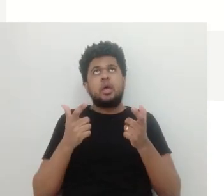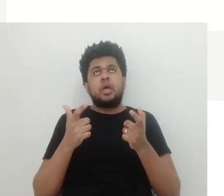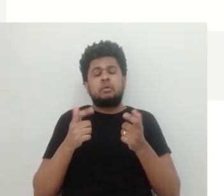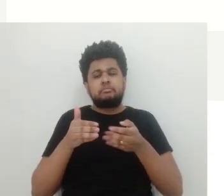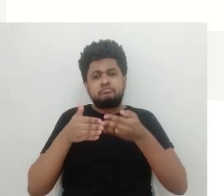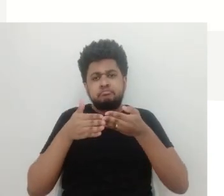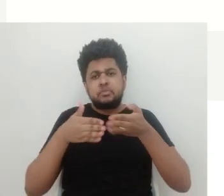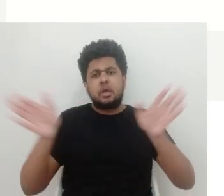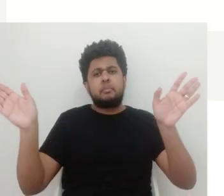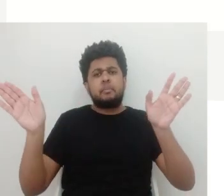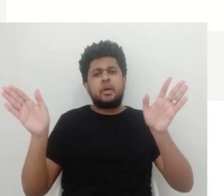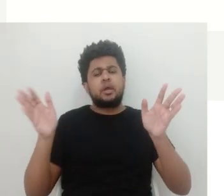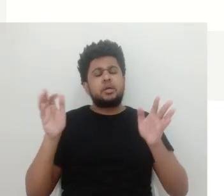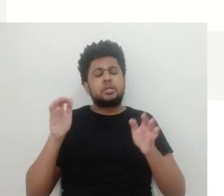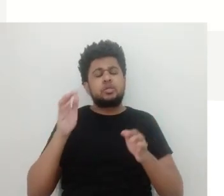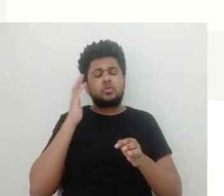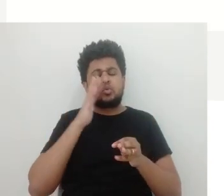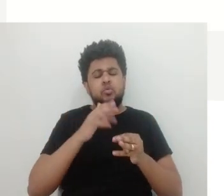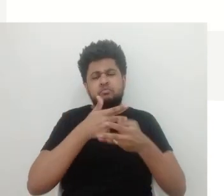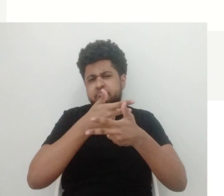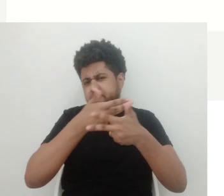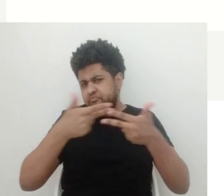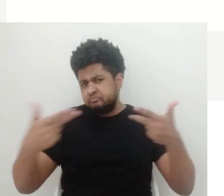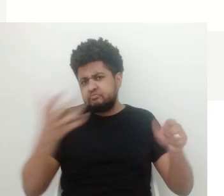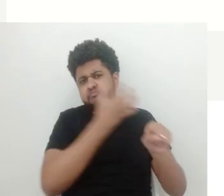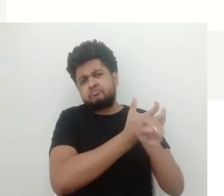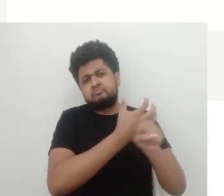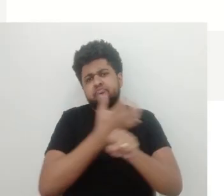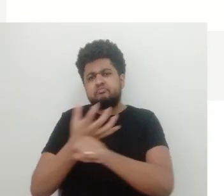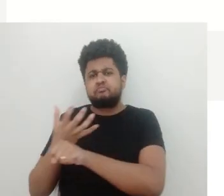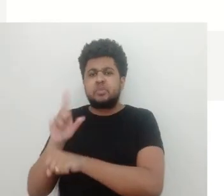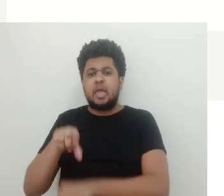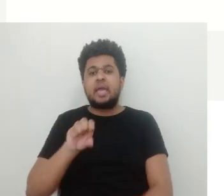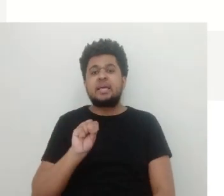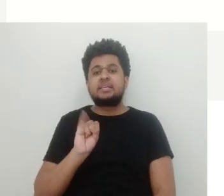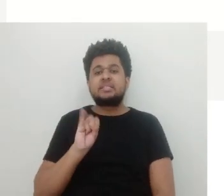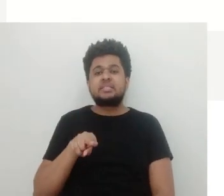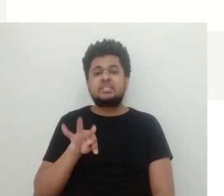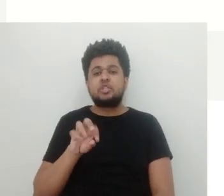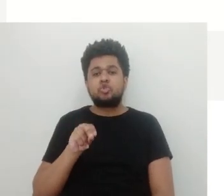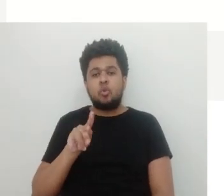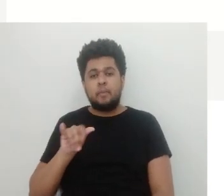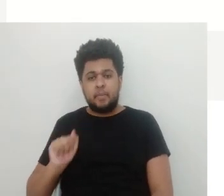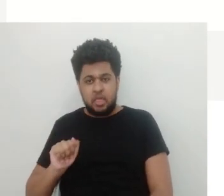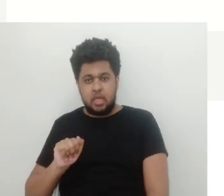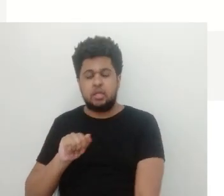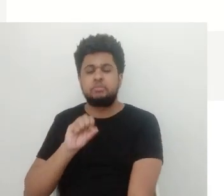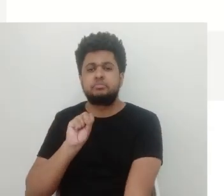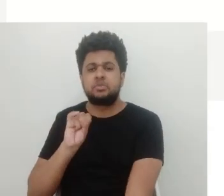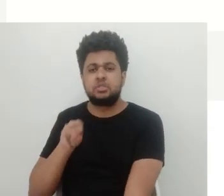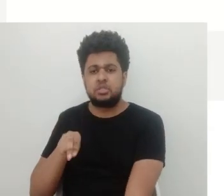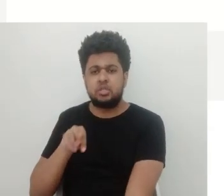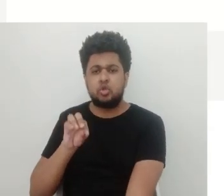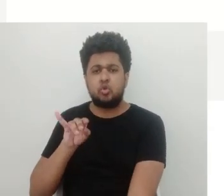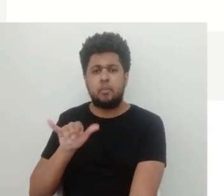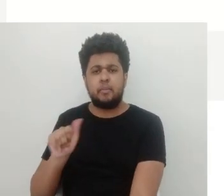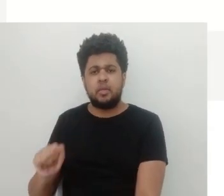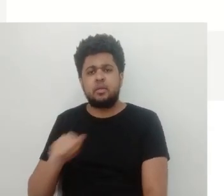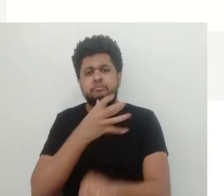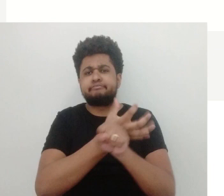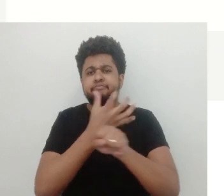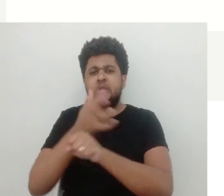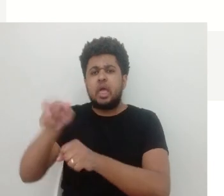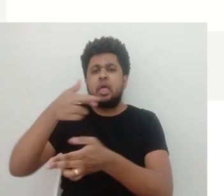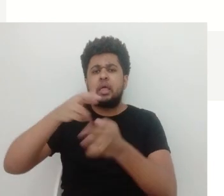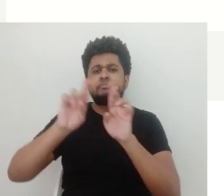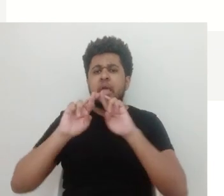no mesmo lugar. E que permitam, que eu chamo agora, com uma palavra que de fato assusta um pouquinho, contaminações